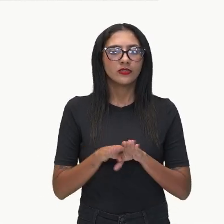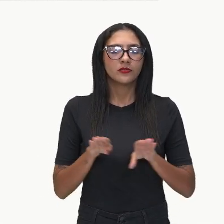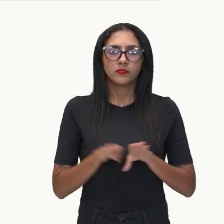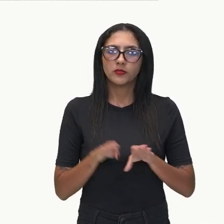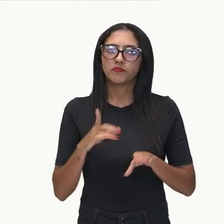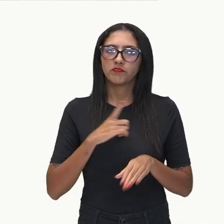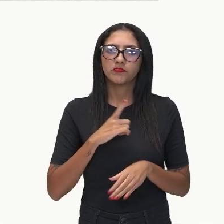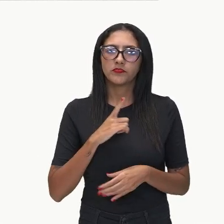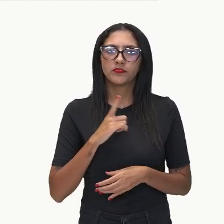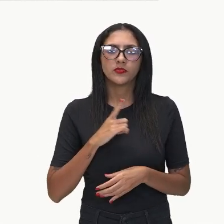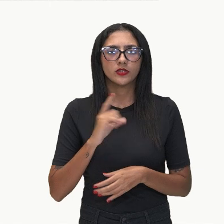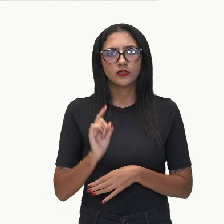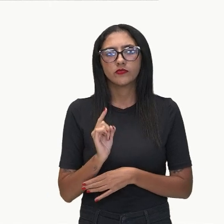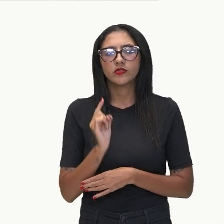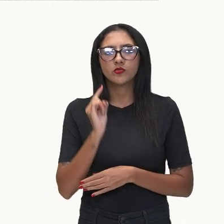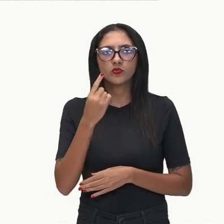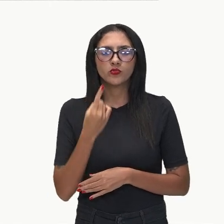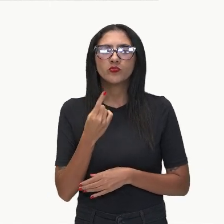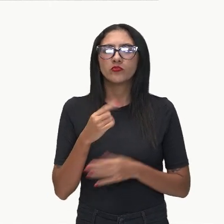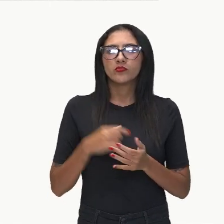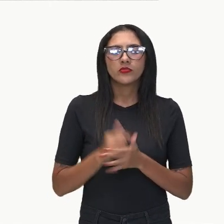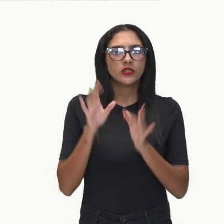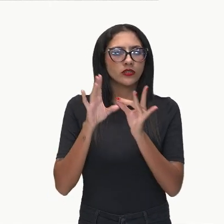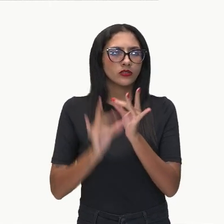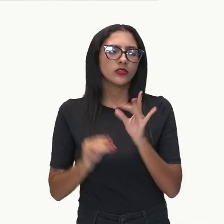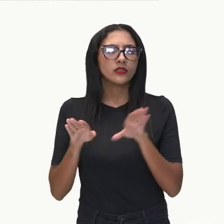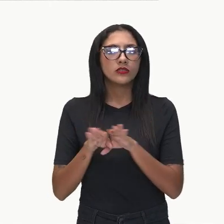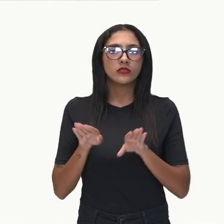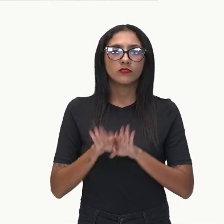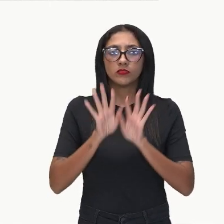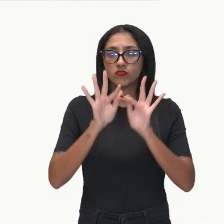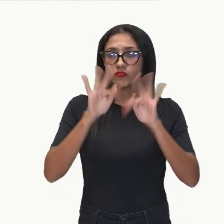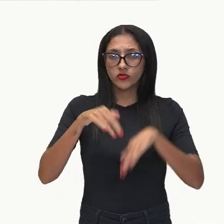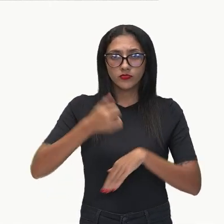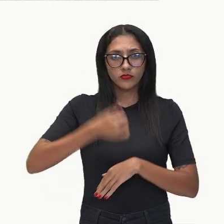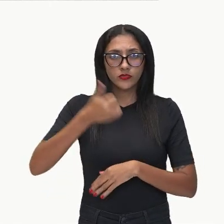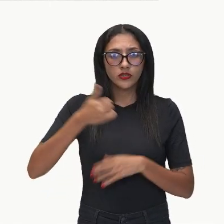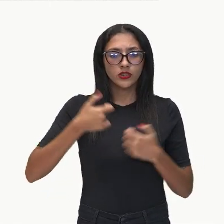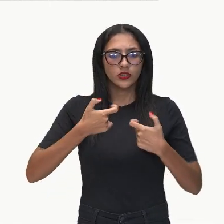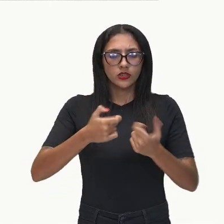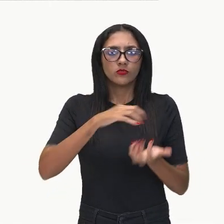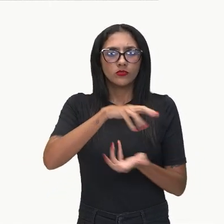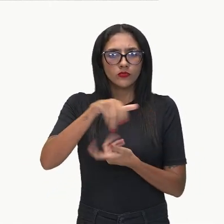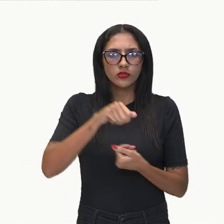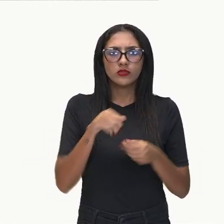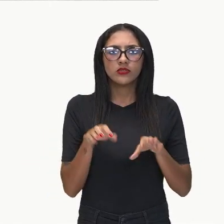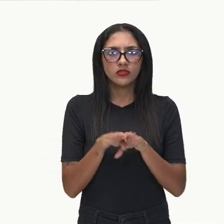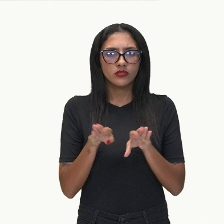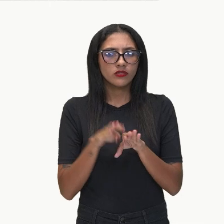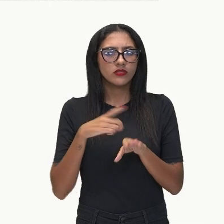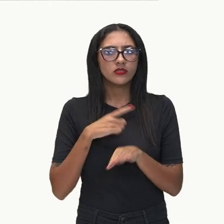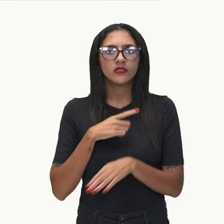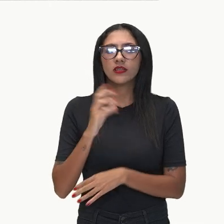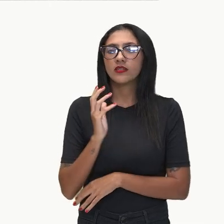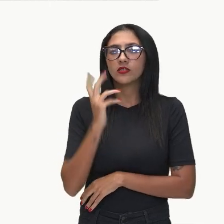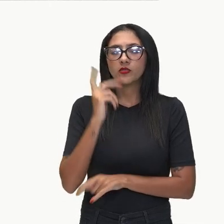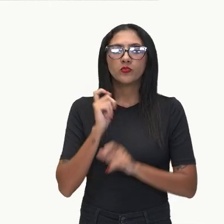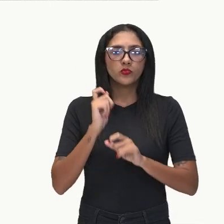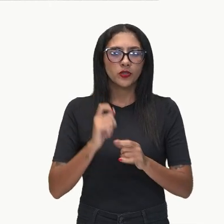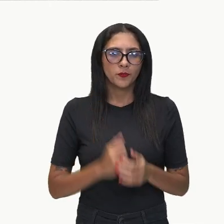dos eventos do fim da Primeira Guerra Mundial, nós tivemos lá a assinatura